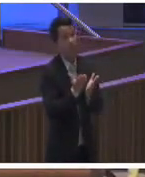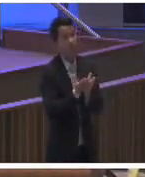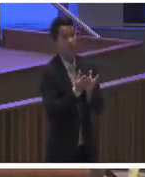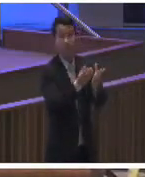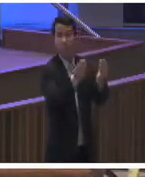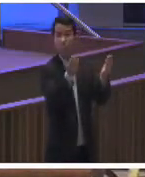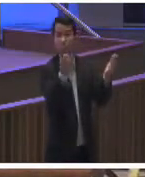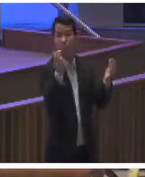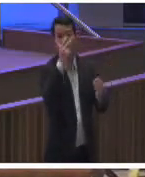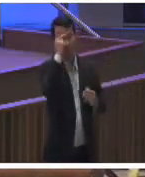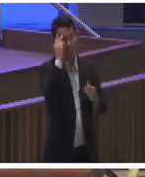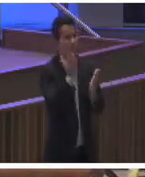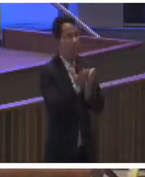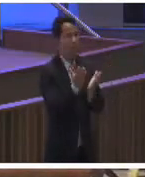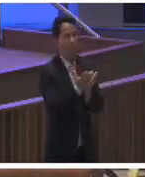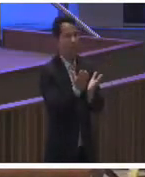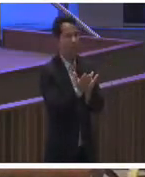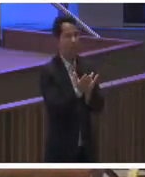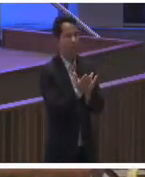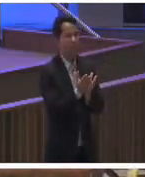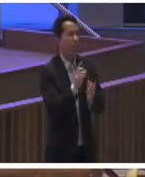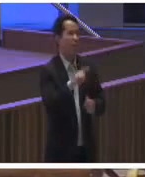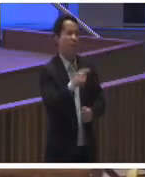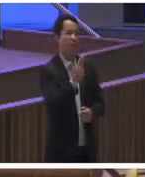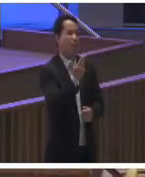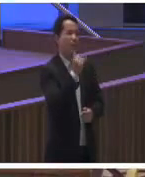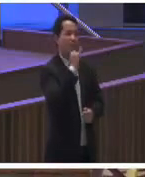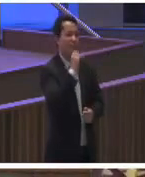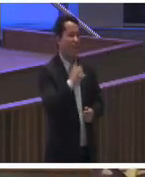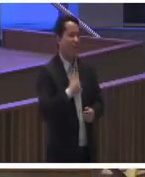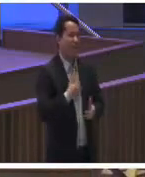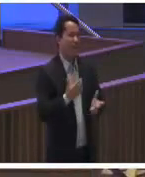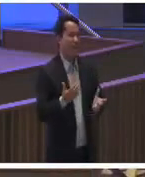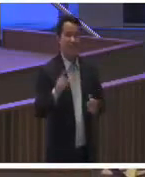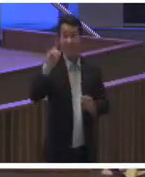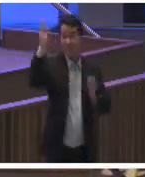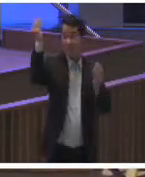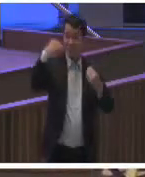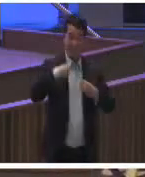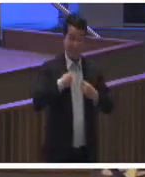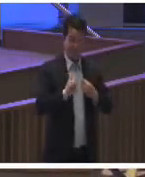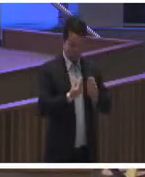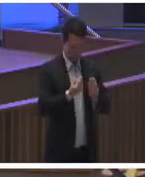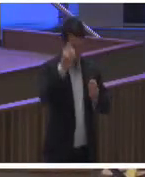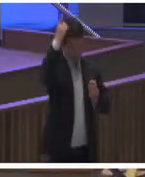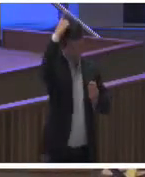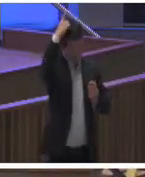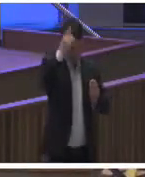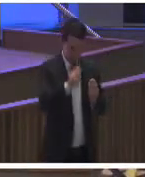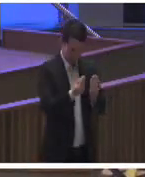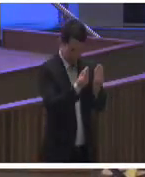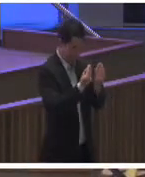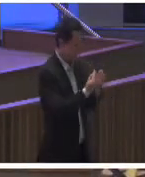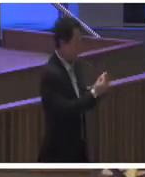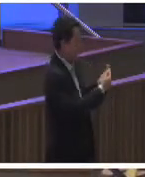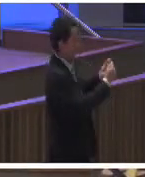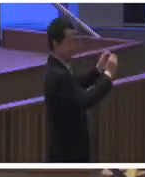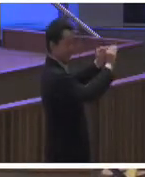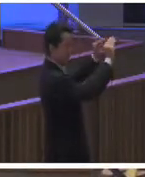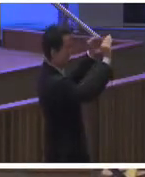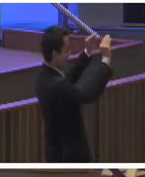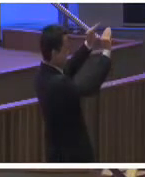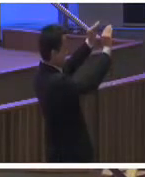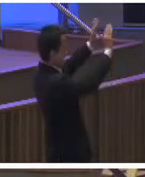de Deus como um troféu pendurado na parede e diz: olha que coisa linda que está aqui. E não coloca